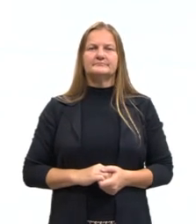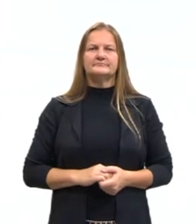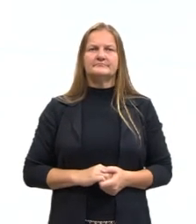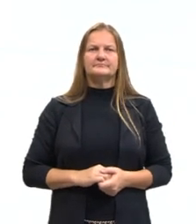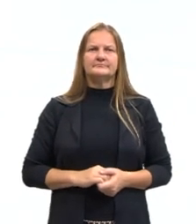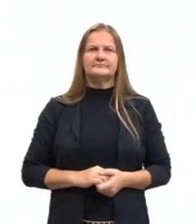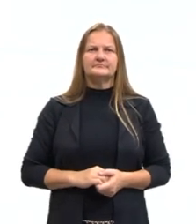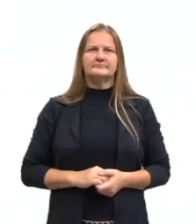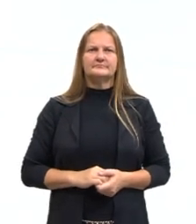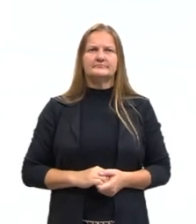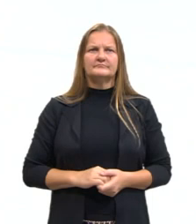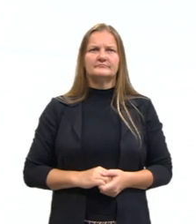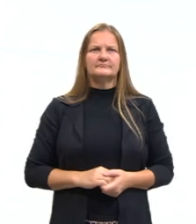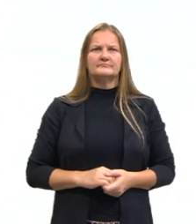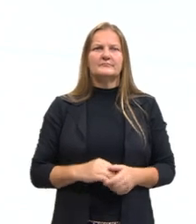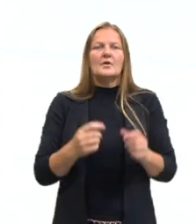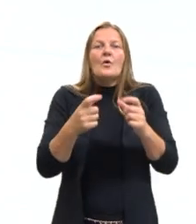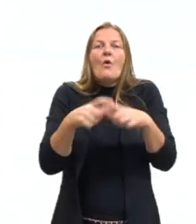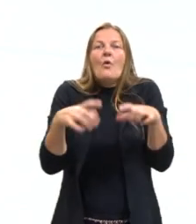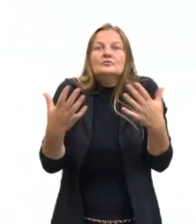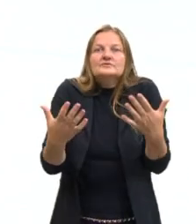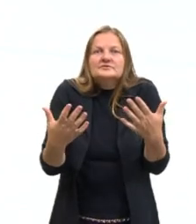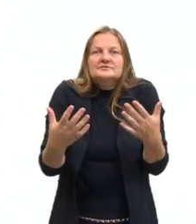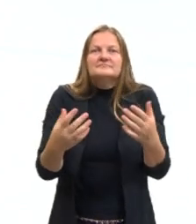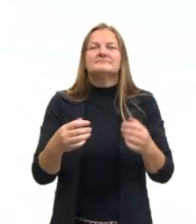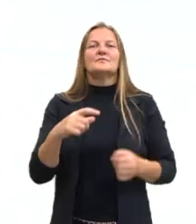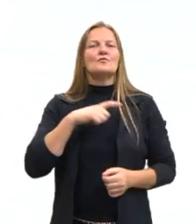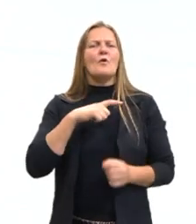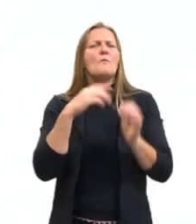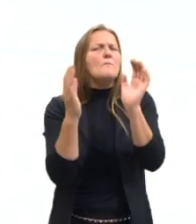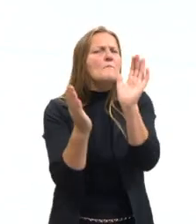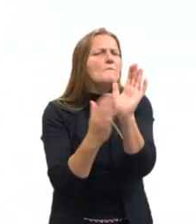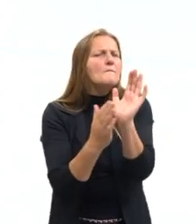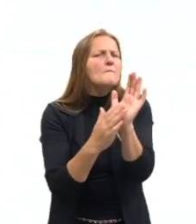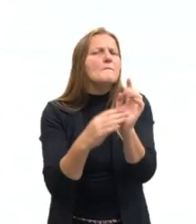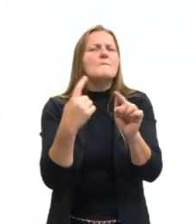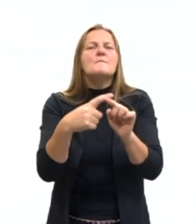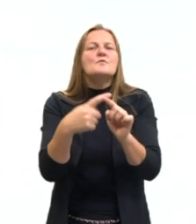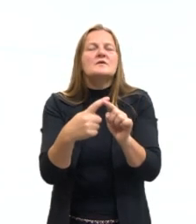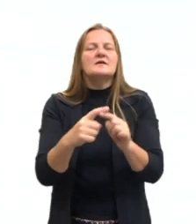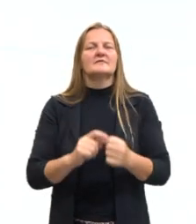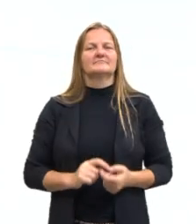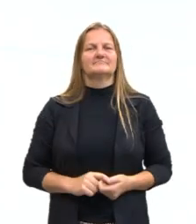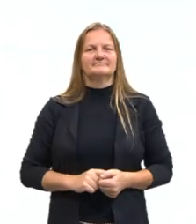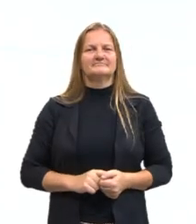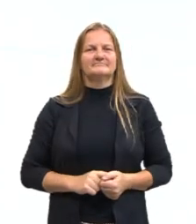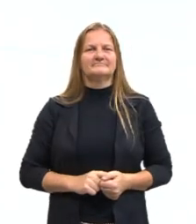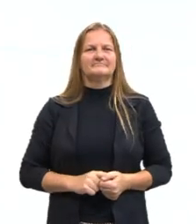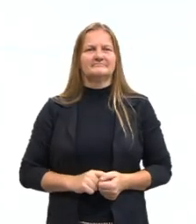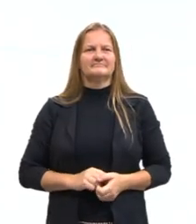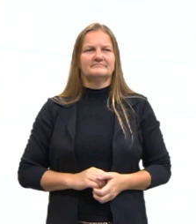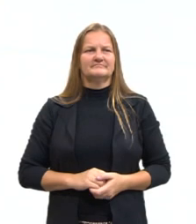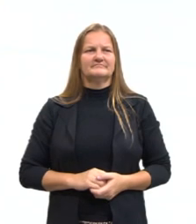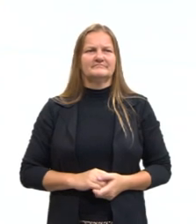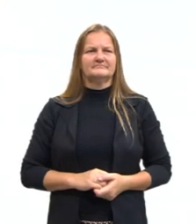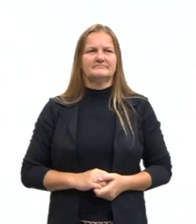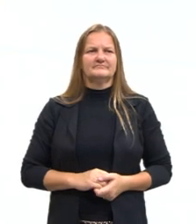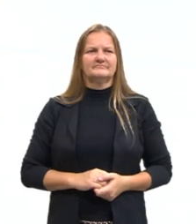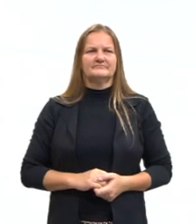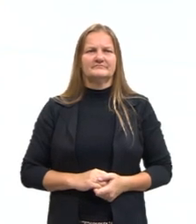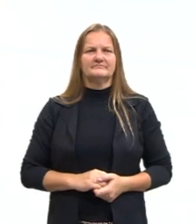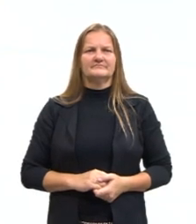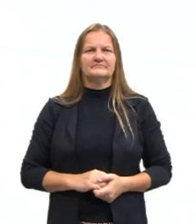eles são Onde existem e Qual o propósito da sua existência eu já sei o que são